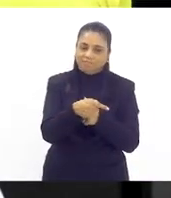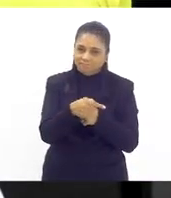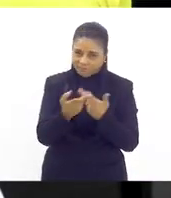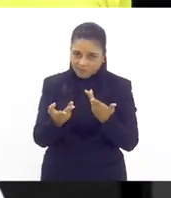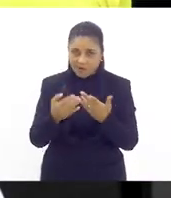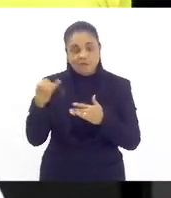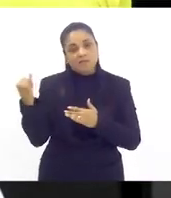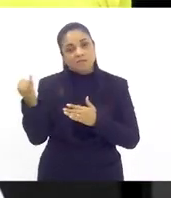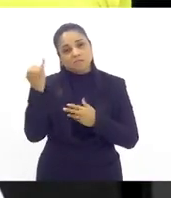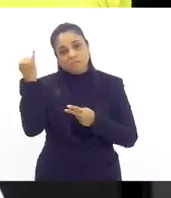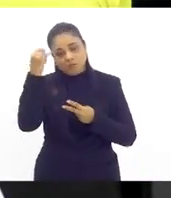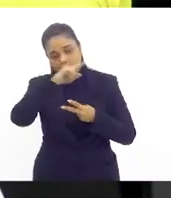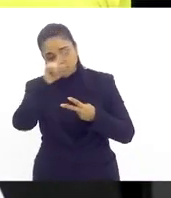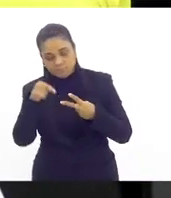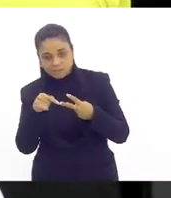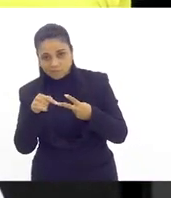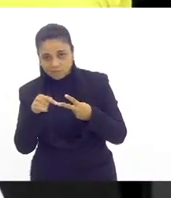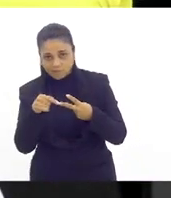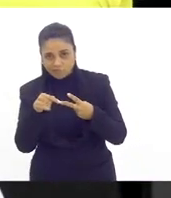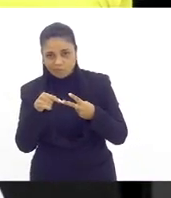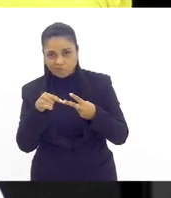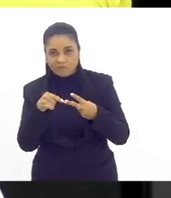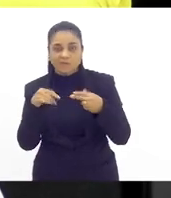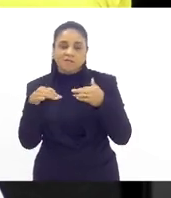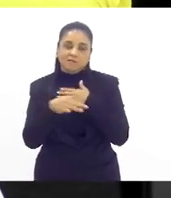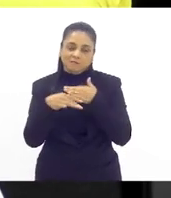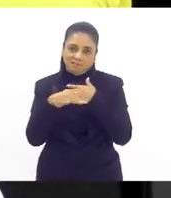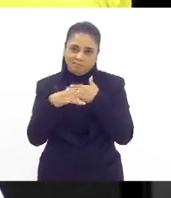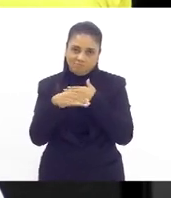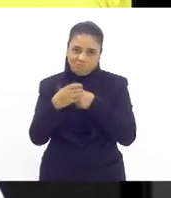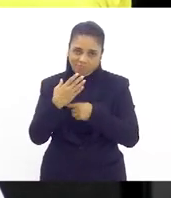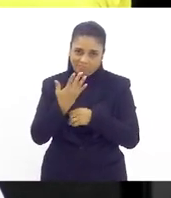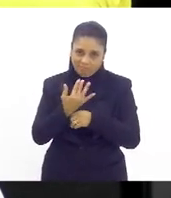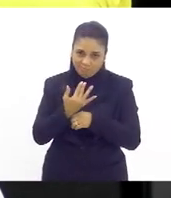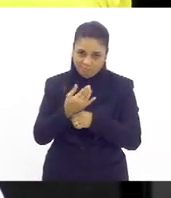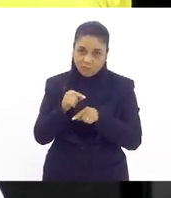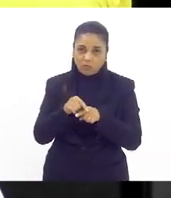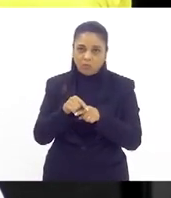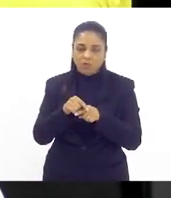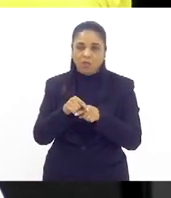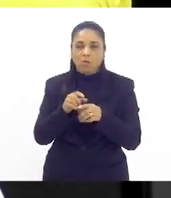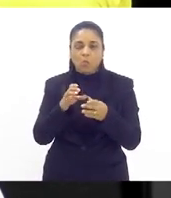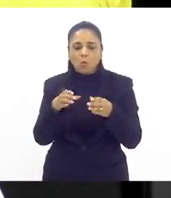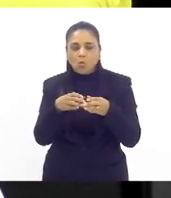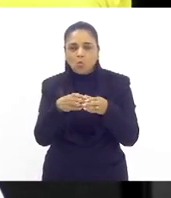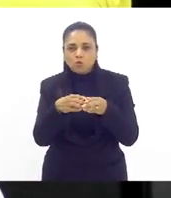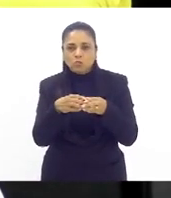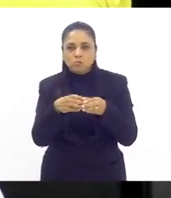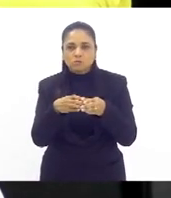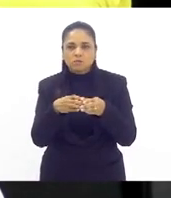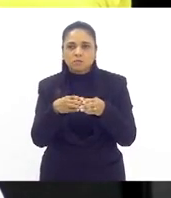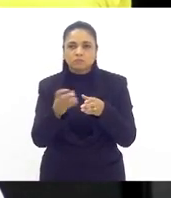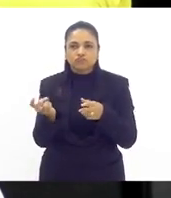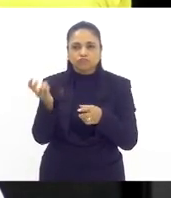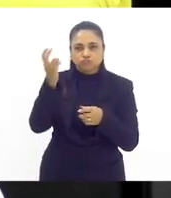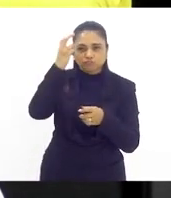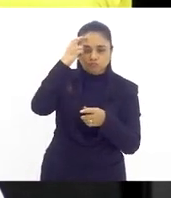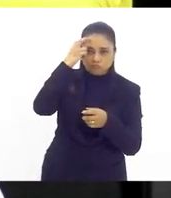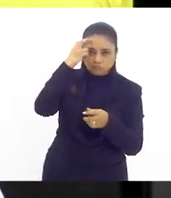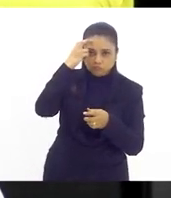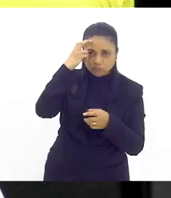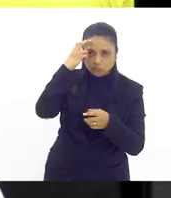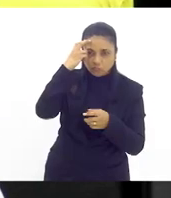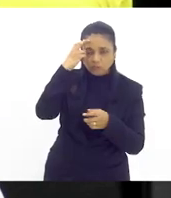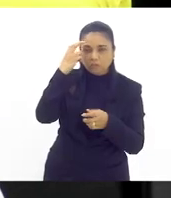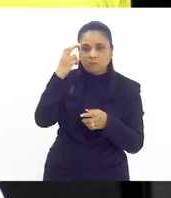coisa importante que mexe e tem a ver com a nossa cidade o conselho de Cultura somos que é muito importante Mexe com todo todo